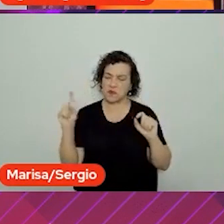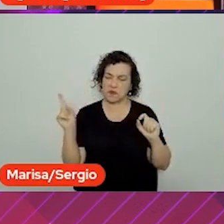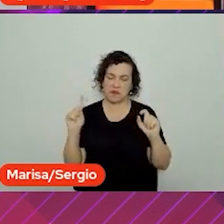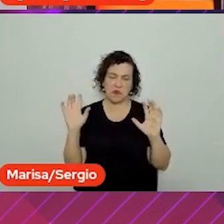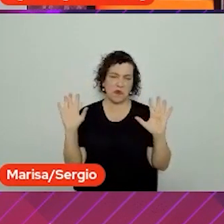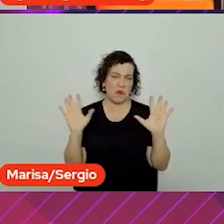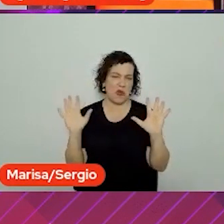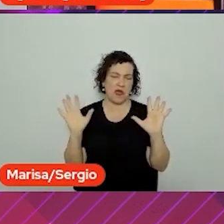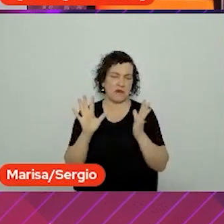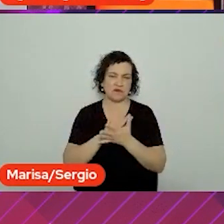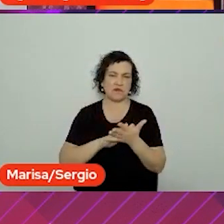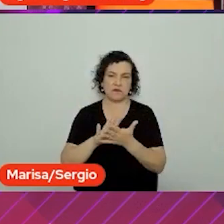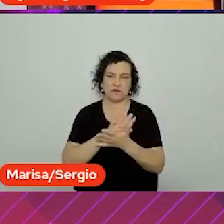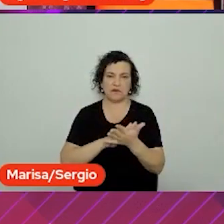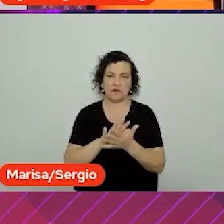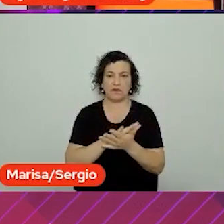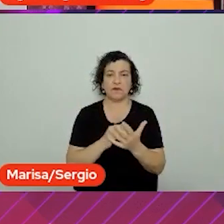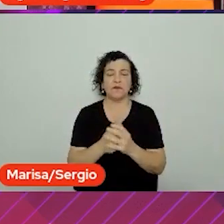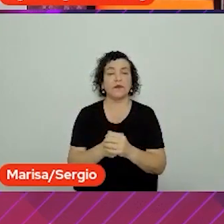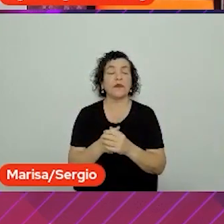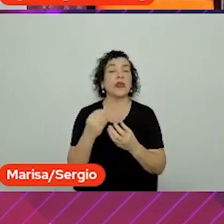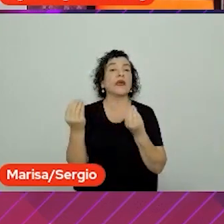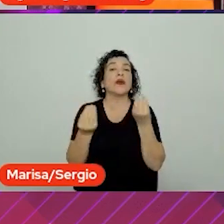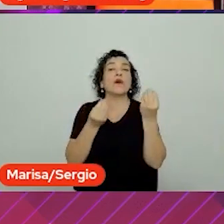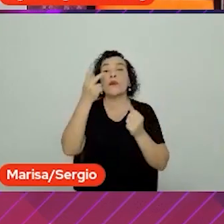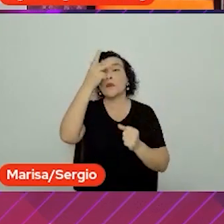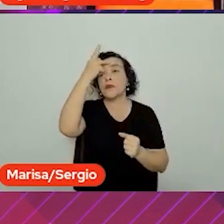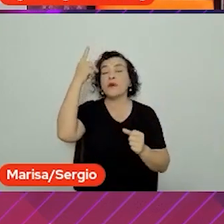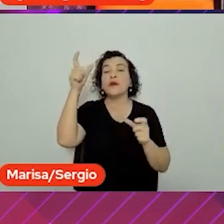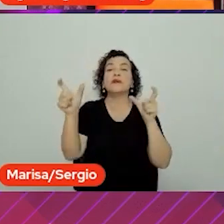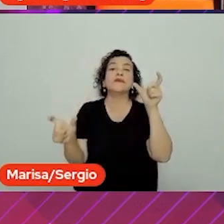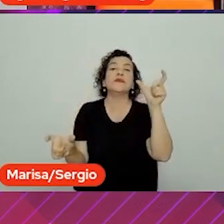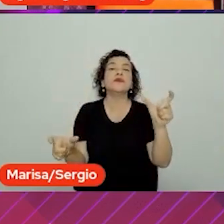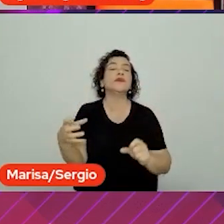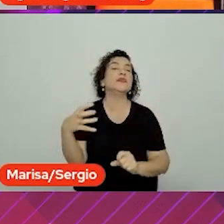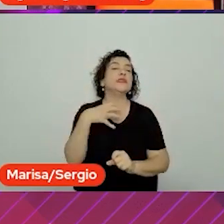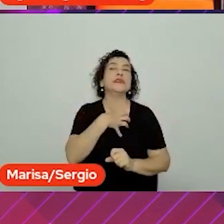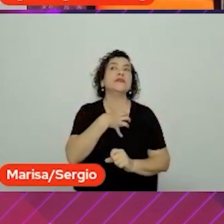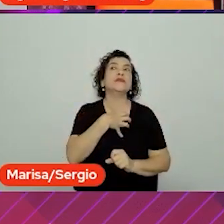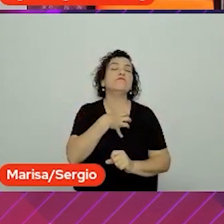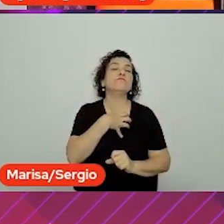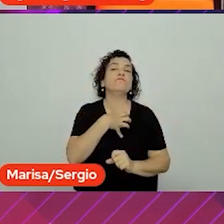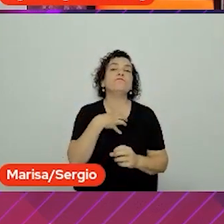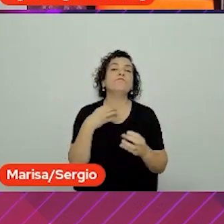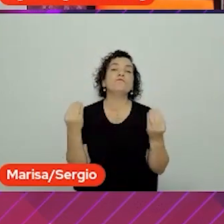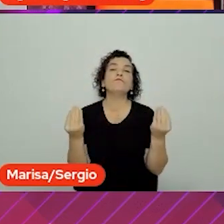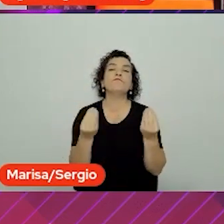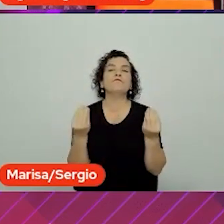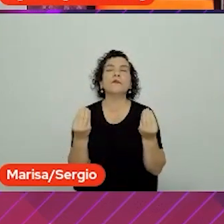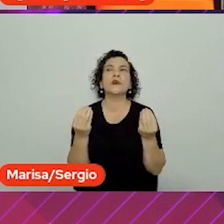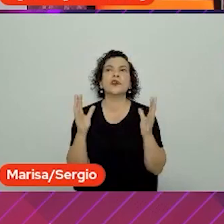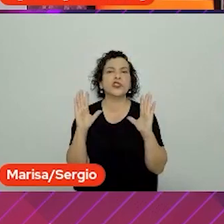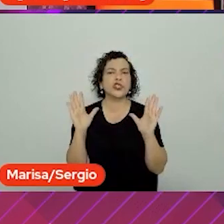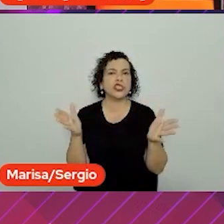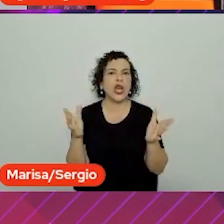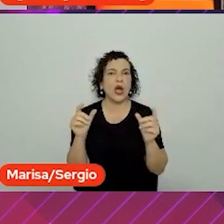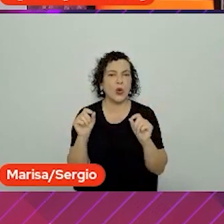deveria ser resolvido. E como que as pessoas se sentiam e como que as pessoas se sentem quando elas ouvem esse